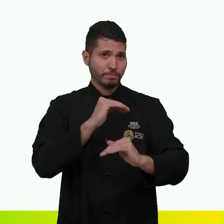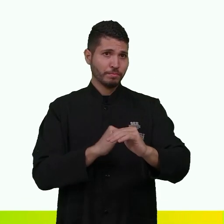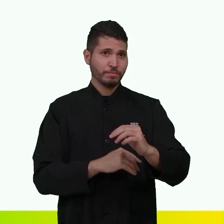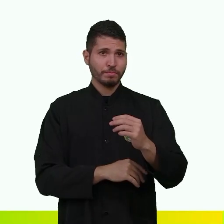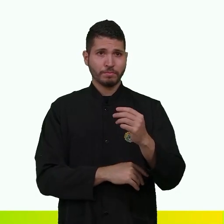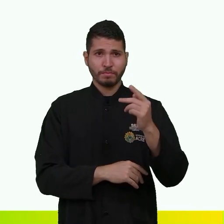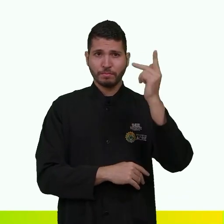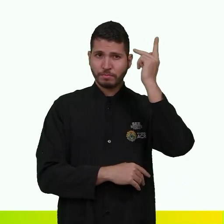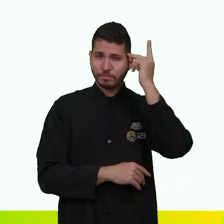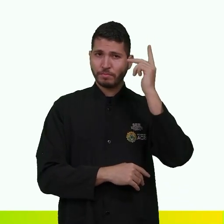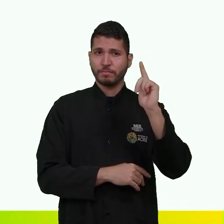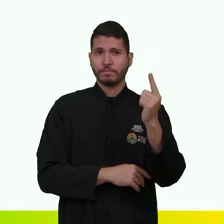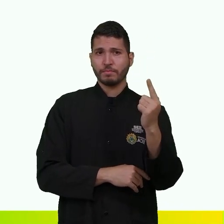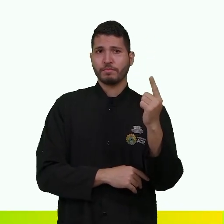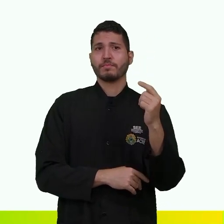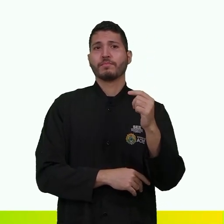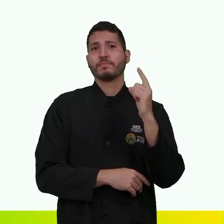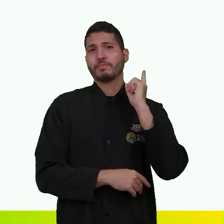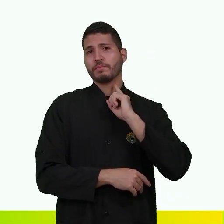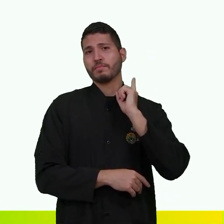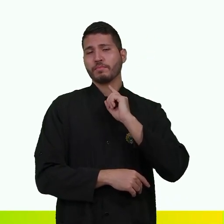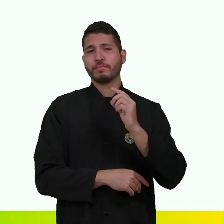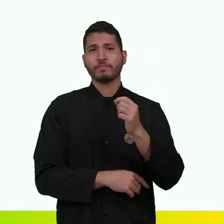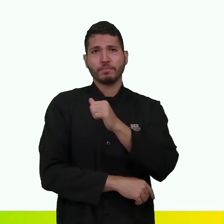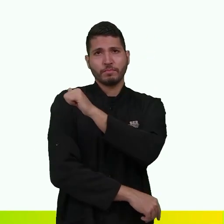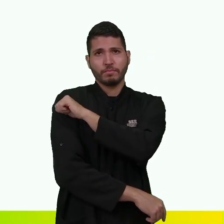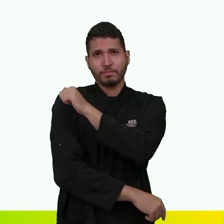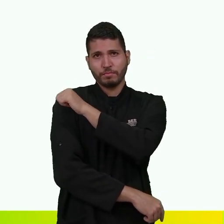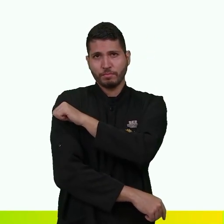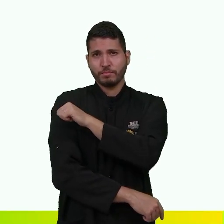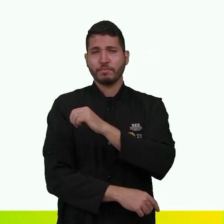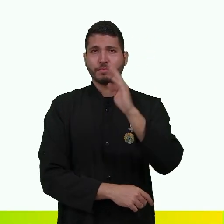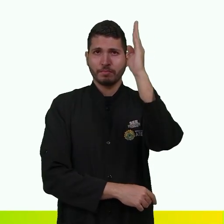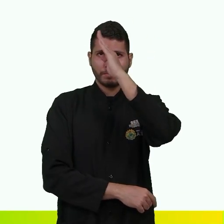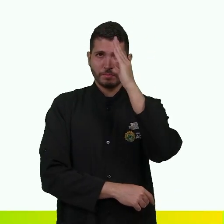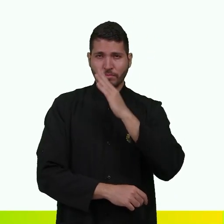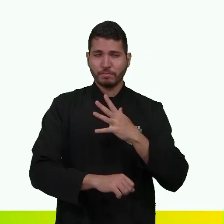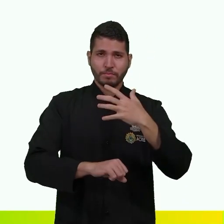Paulo, Goiás, Minas Gerais, Rio de Janeiro. No Brasil colonial, esse